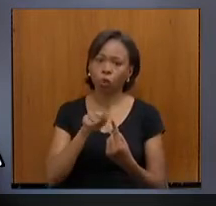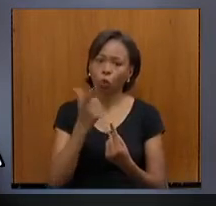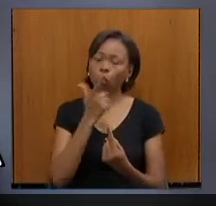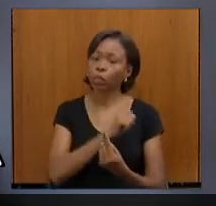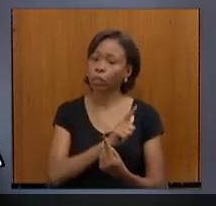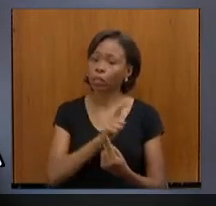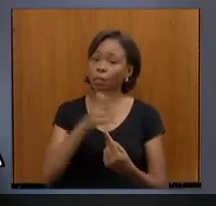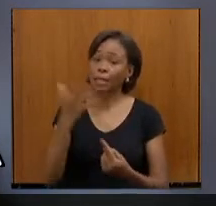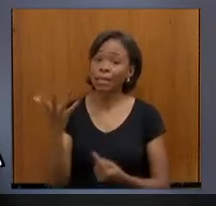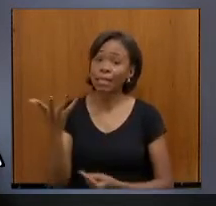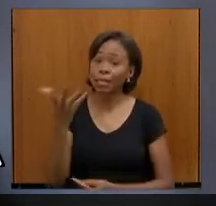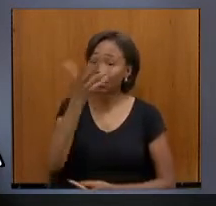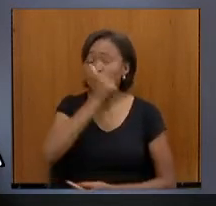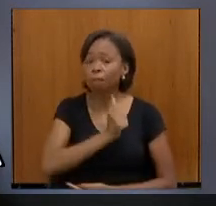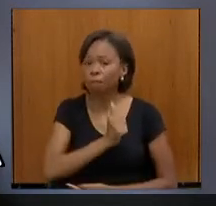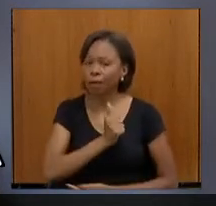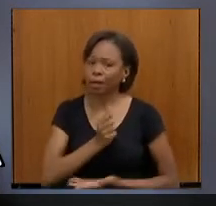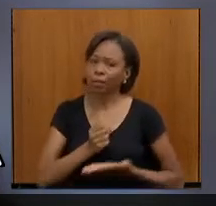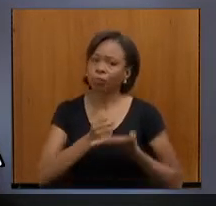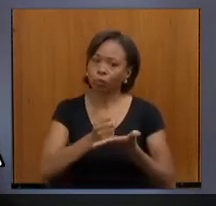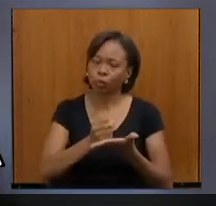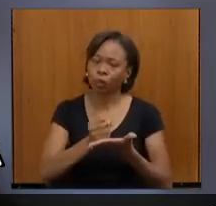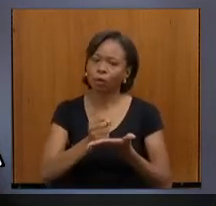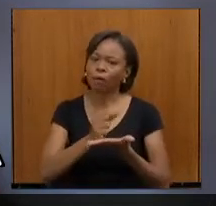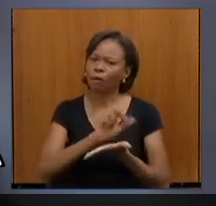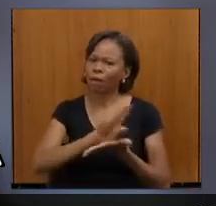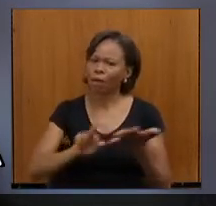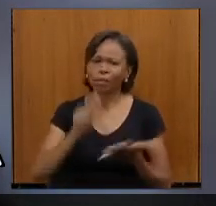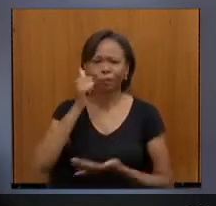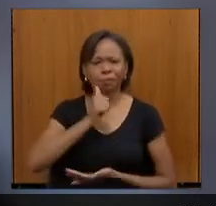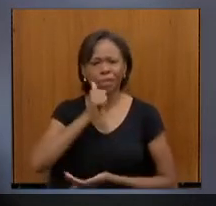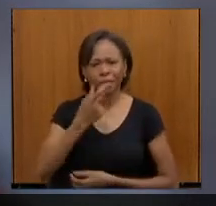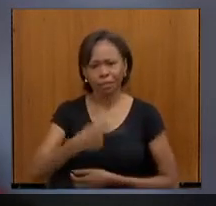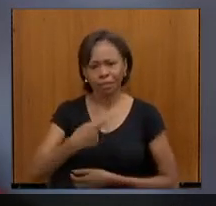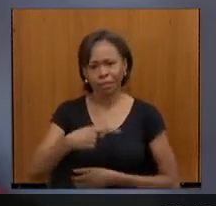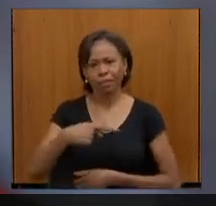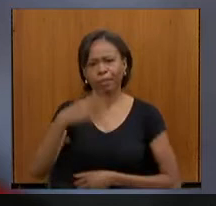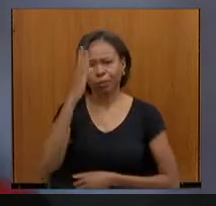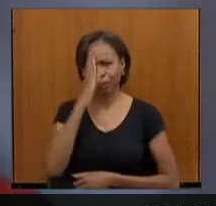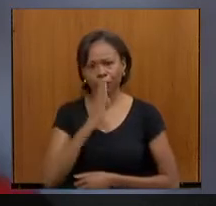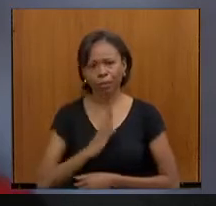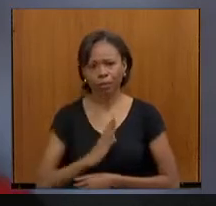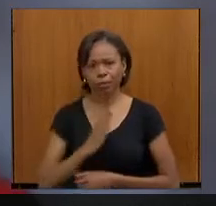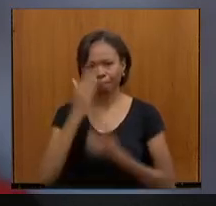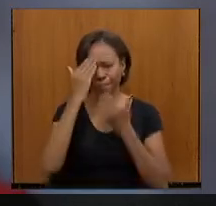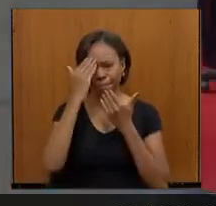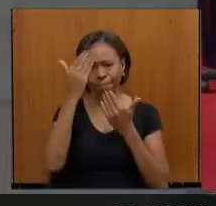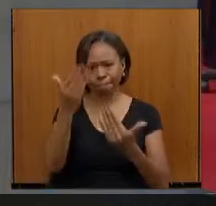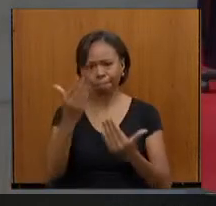de muitas mulheres no nosso país. Muito obrigada.